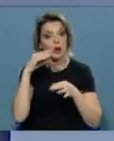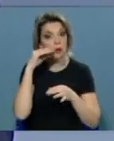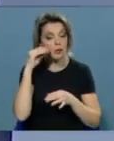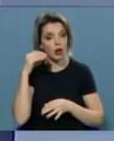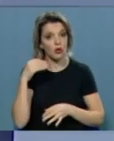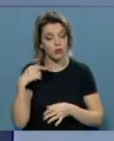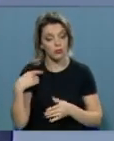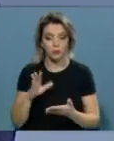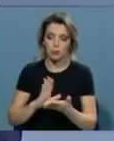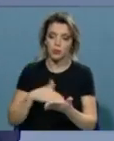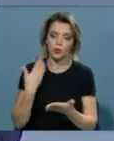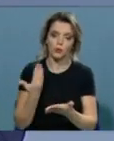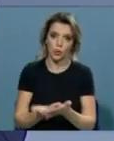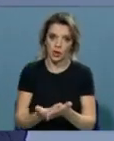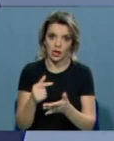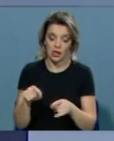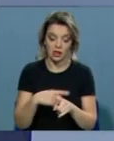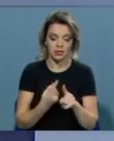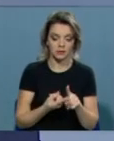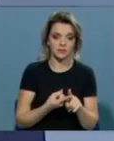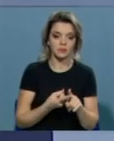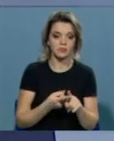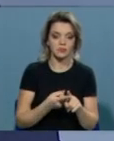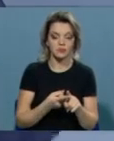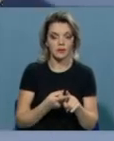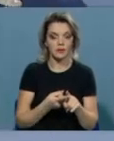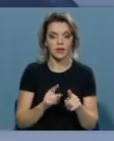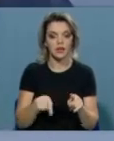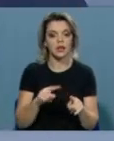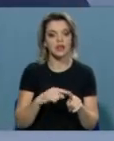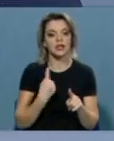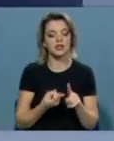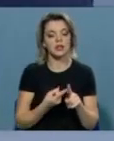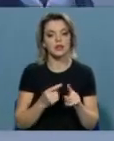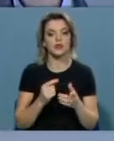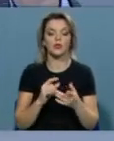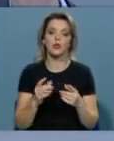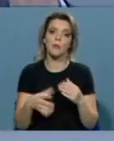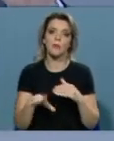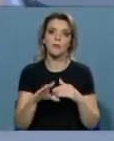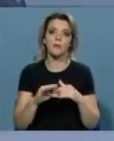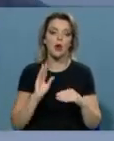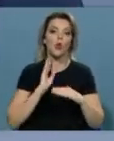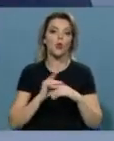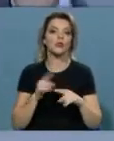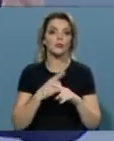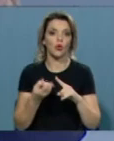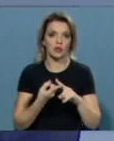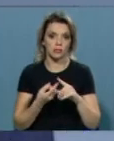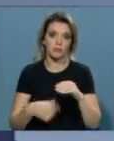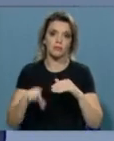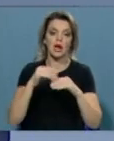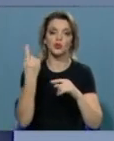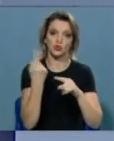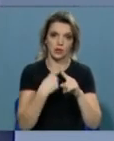momento porém uma carência deste ano as pessoas faz estado a partir de agora são jogadas por último ano do seu contrato habitação não sei que vais